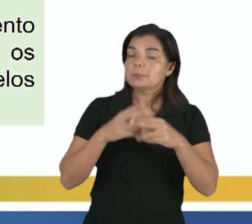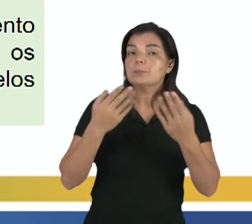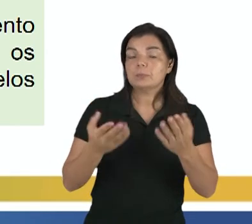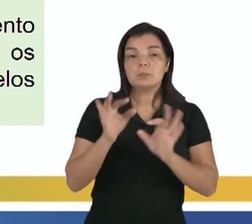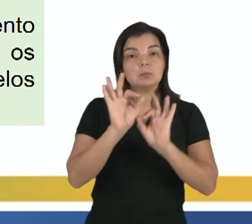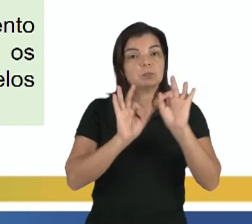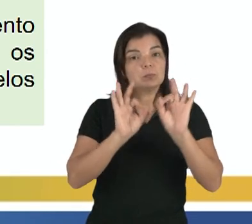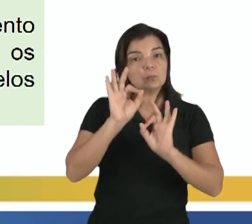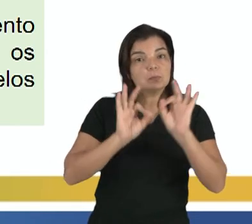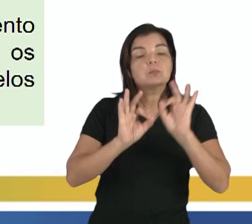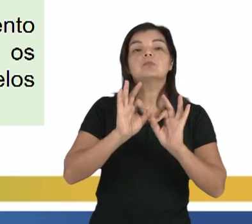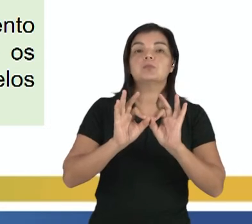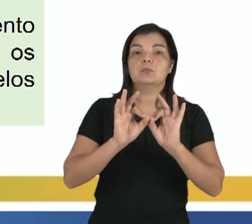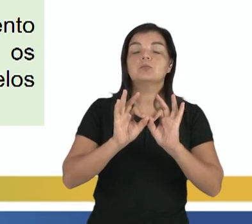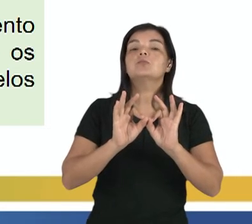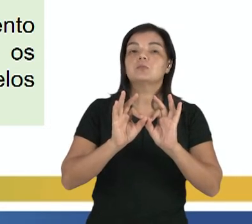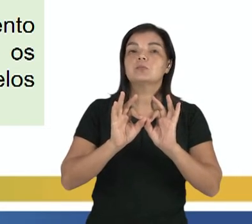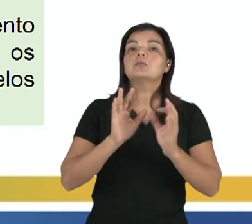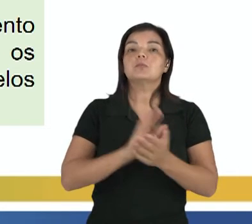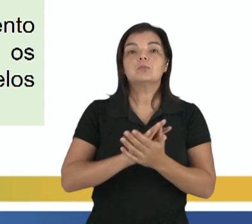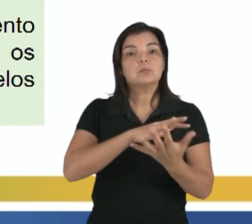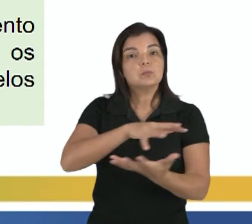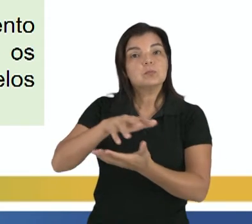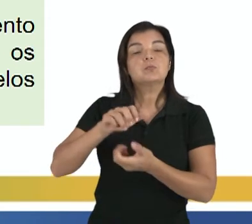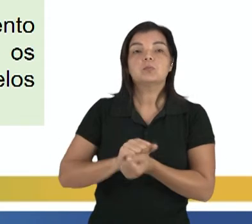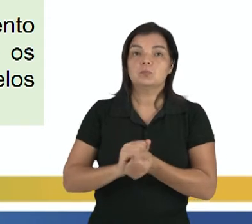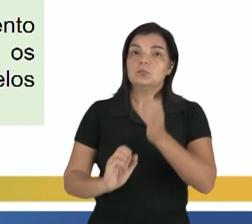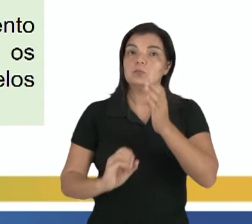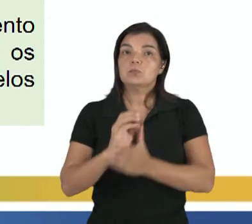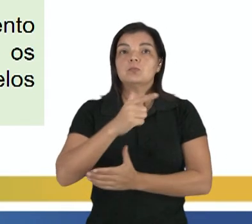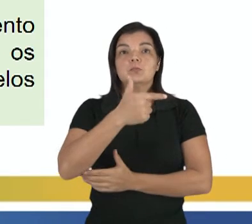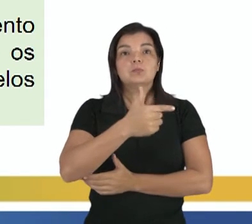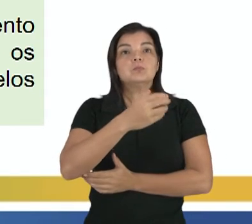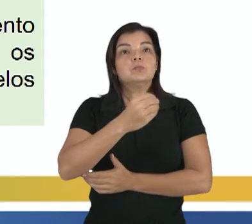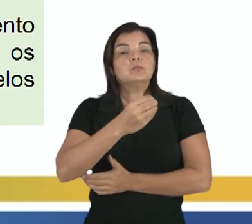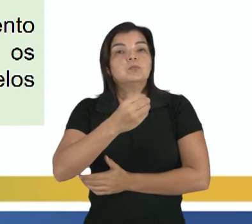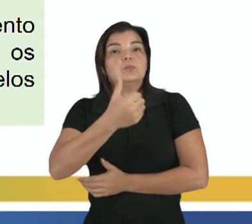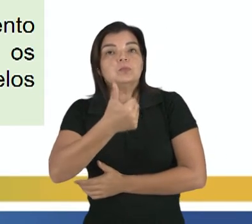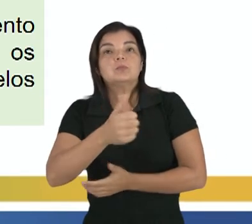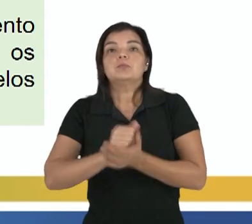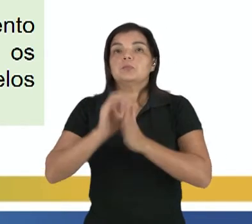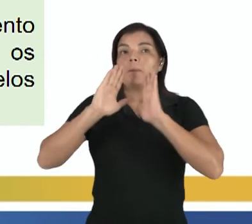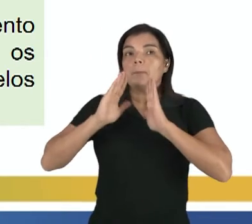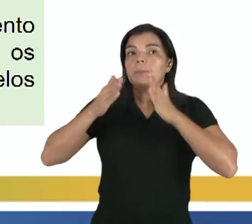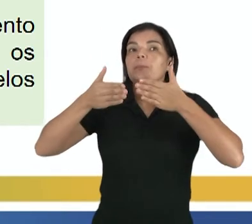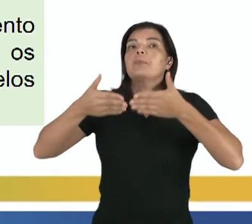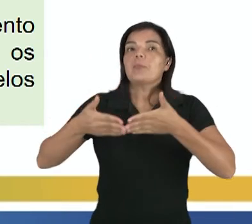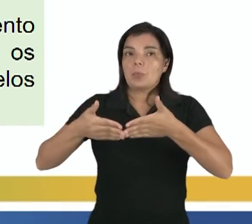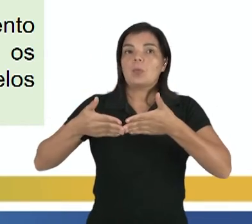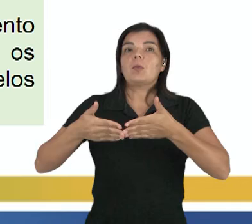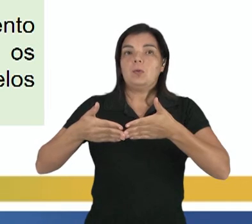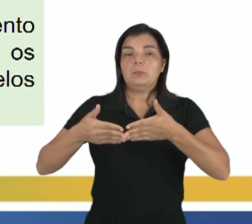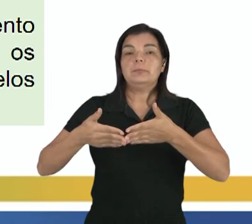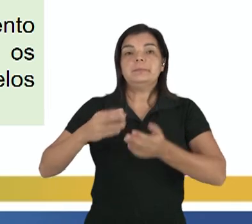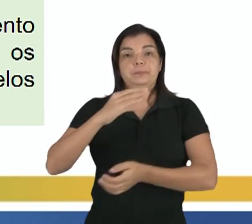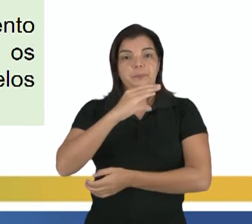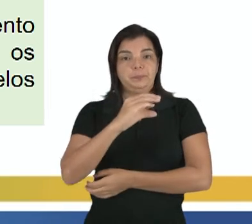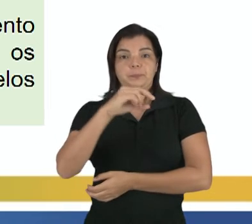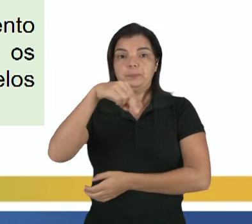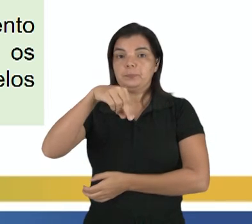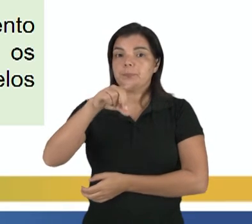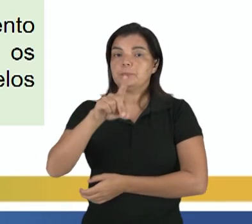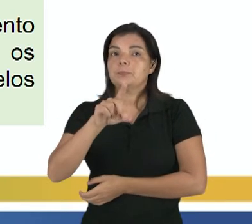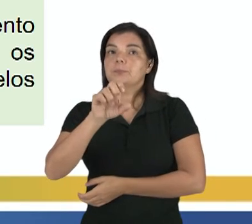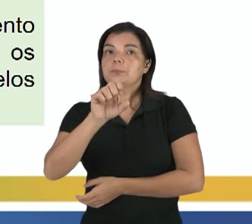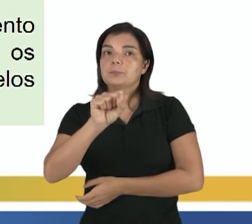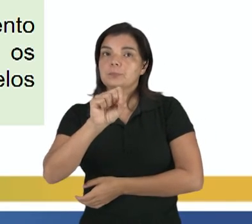a Organização Mundial da Saúde criou, em 2006, uma comissão voltada para essas determinantes sociais da